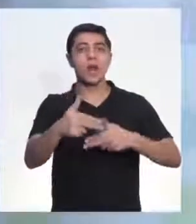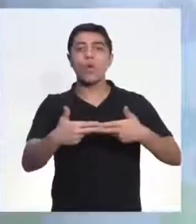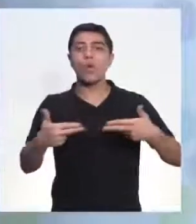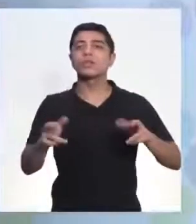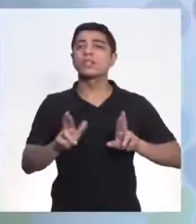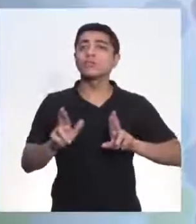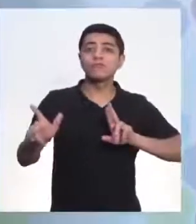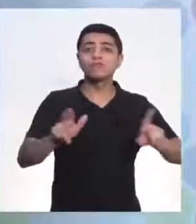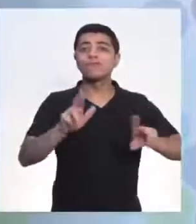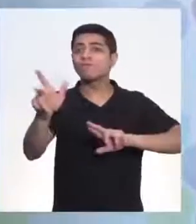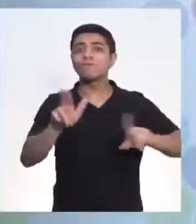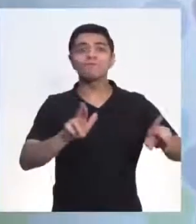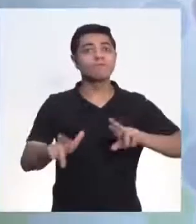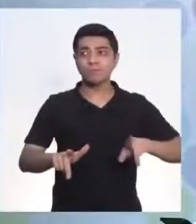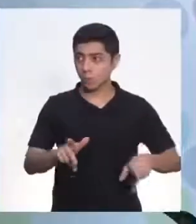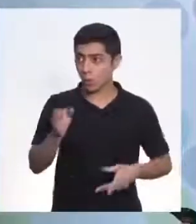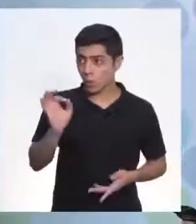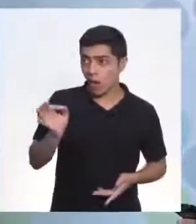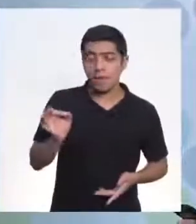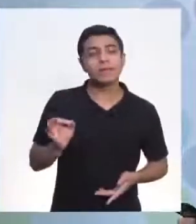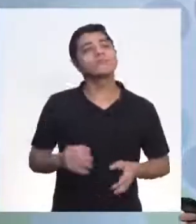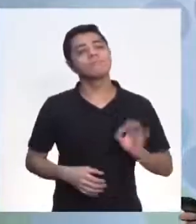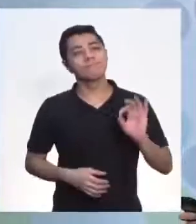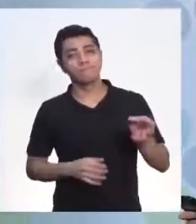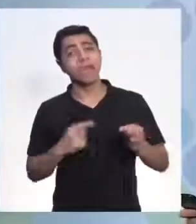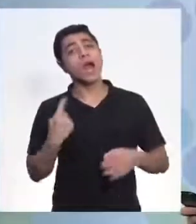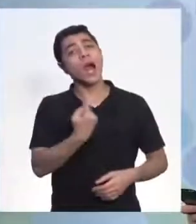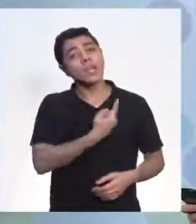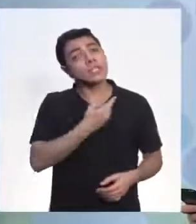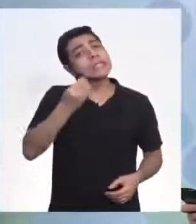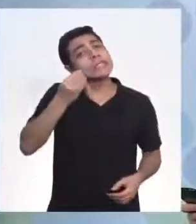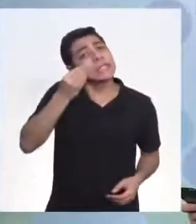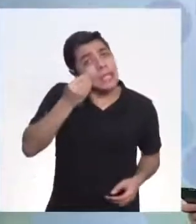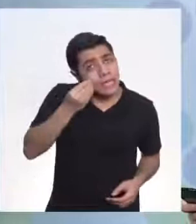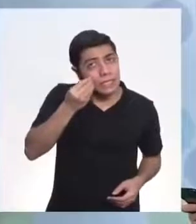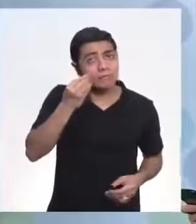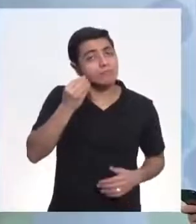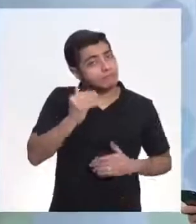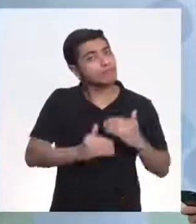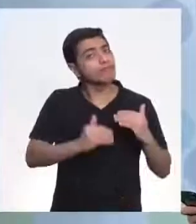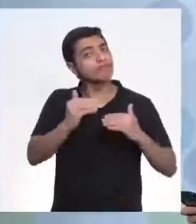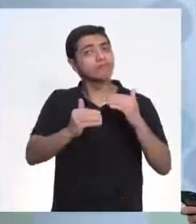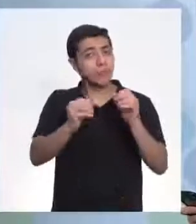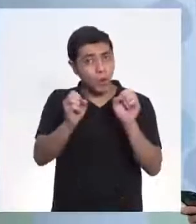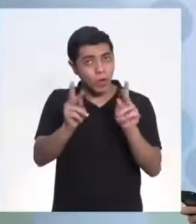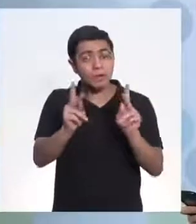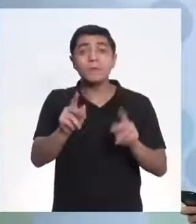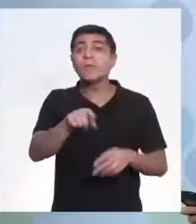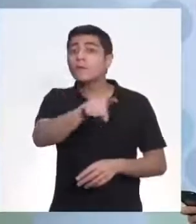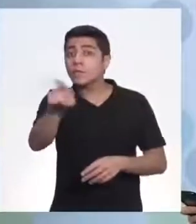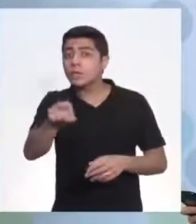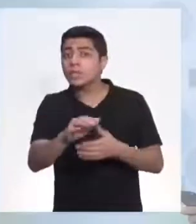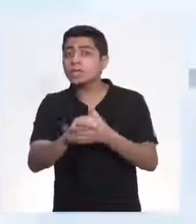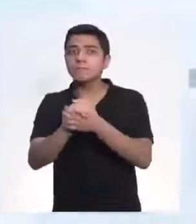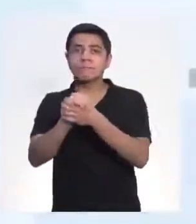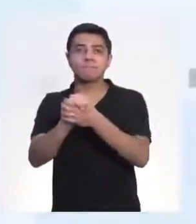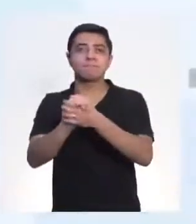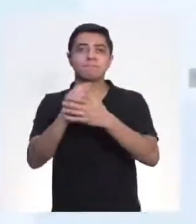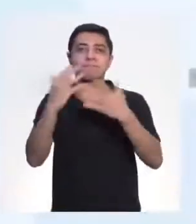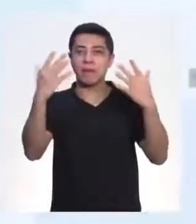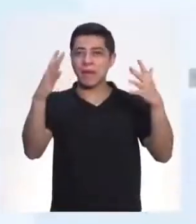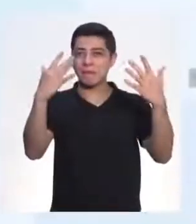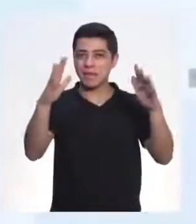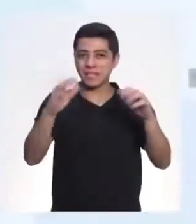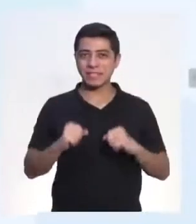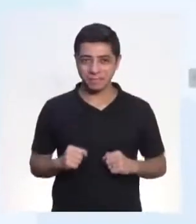gente tenta, nem tudo dá, mas a gente tenta. Então, ó, vocês estão de parabéns. Nós temos 24